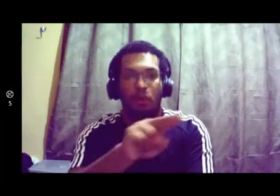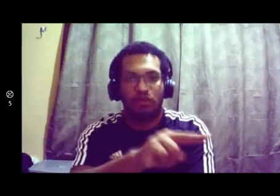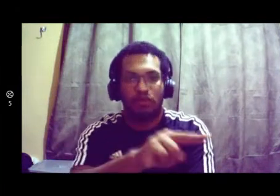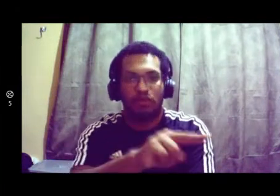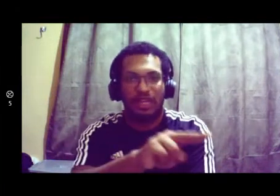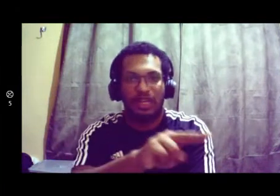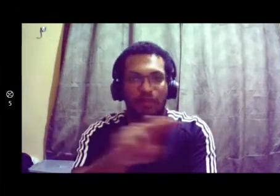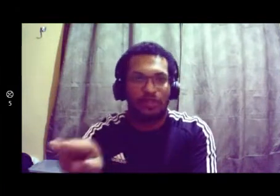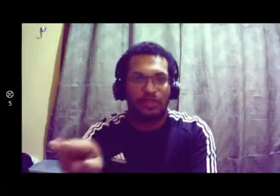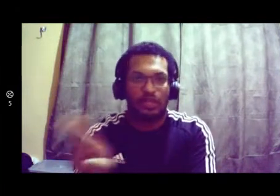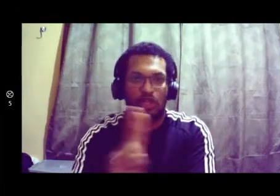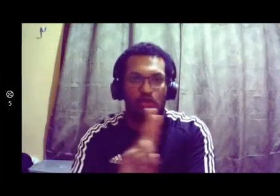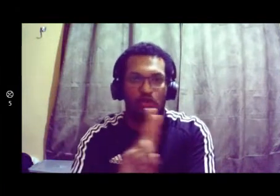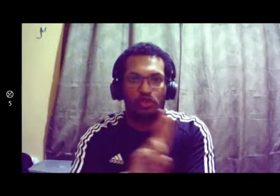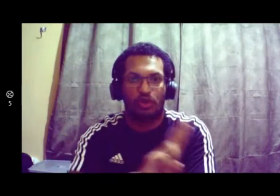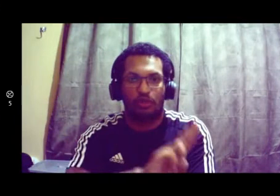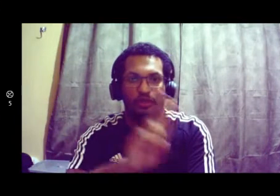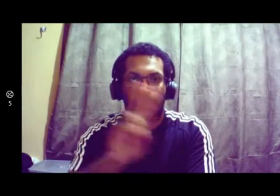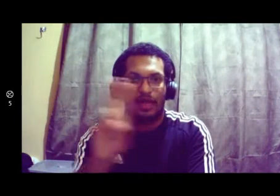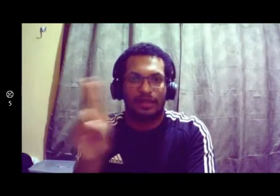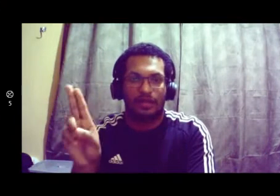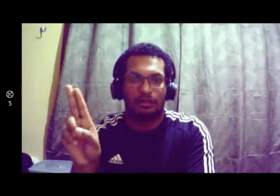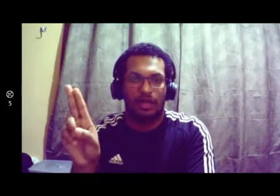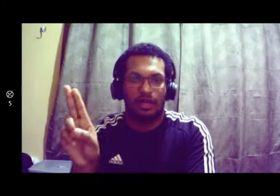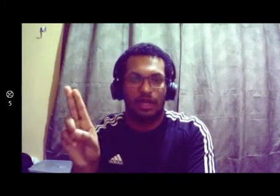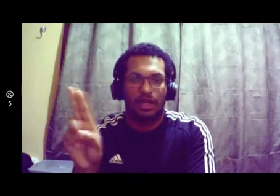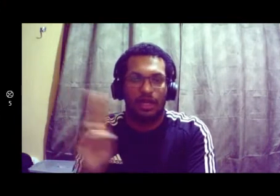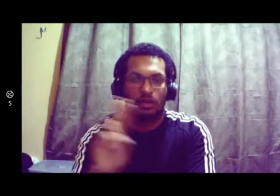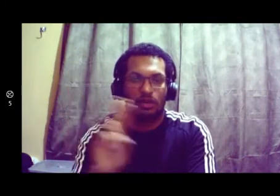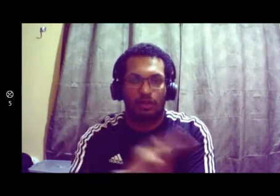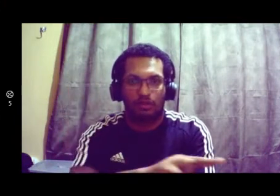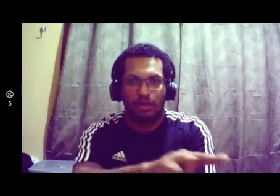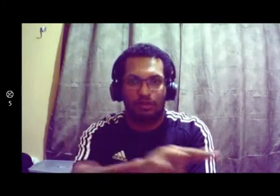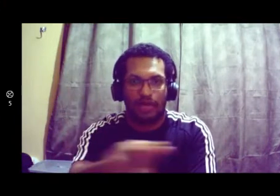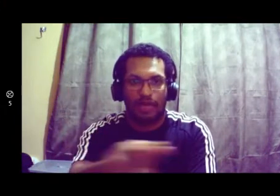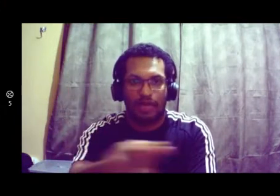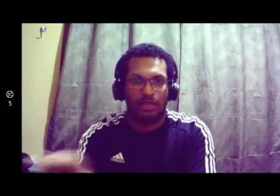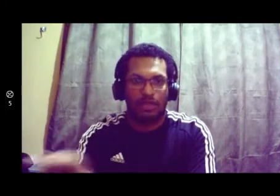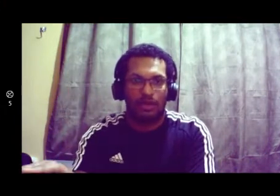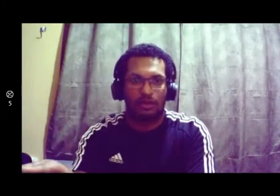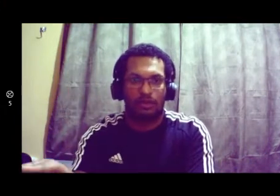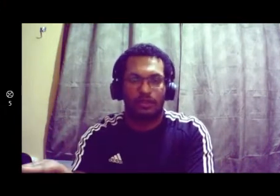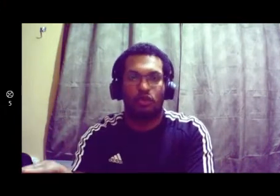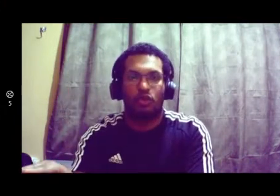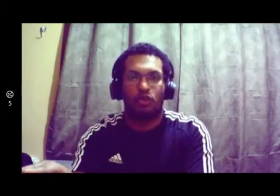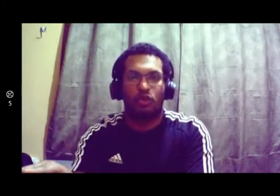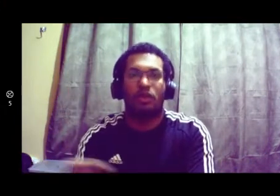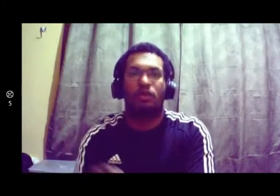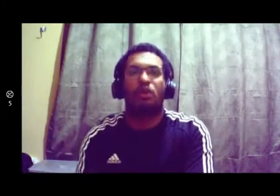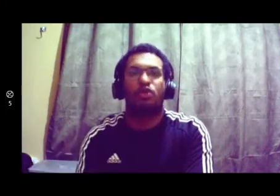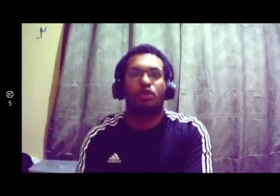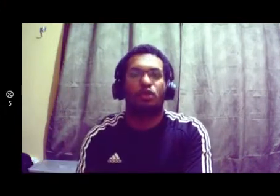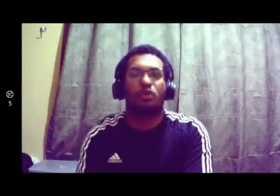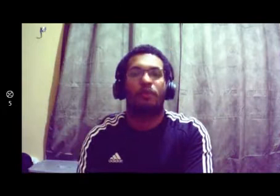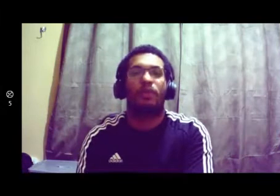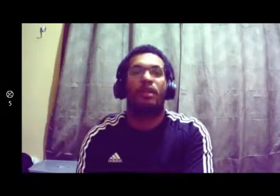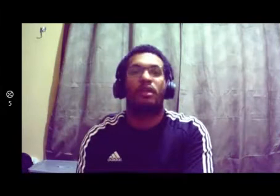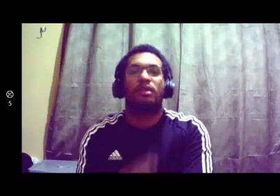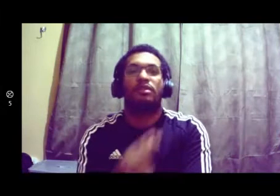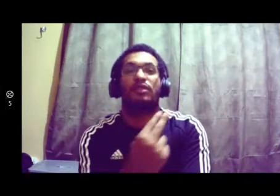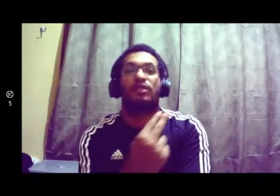Estou apontando para você, então já não estou apontando para cima. Eu estou apontando para você, ó. Seu nome. Qual é o seu